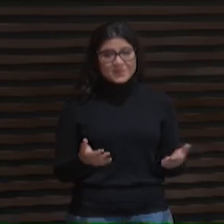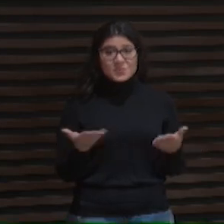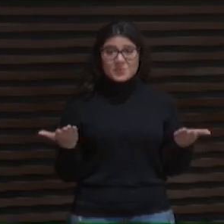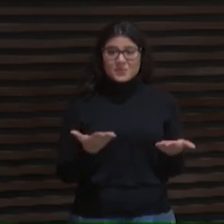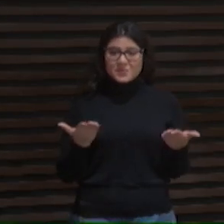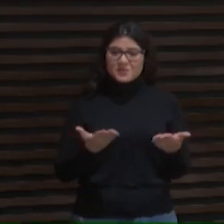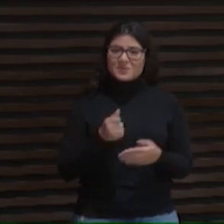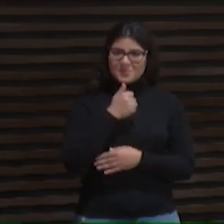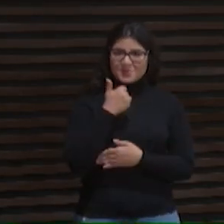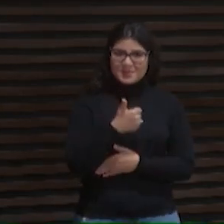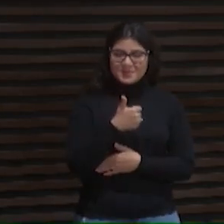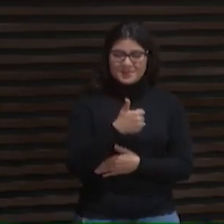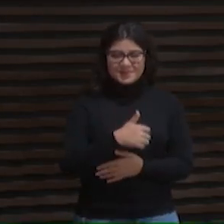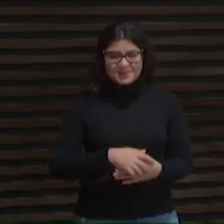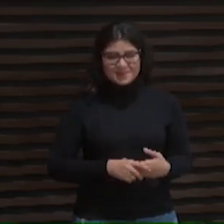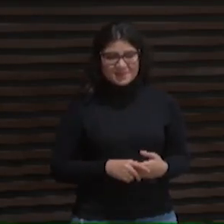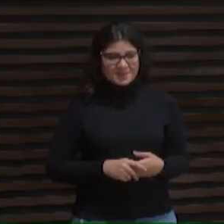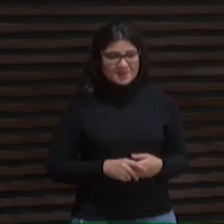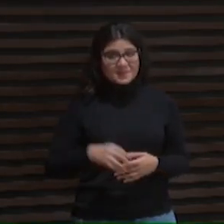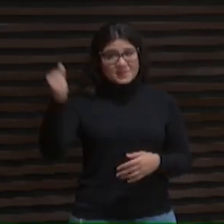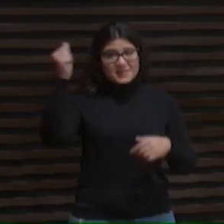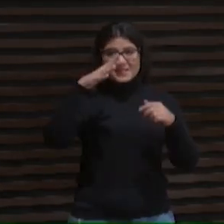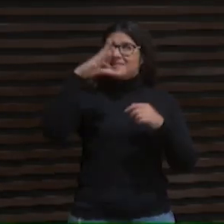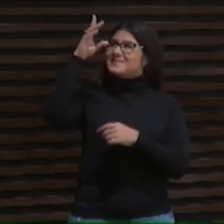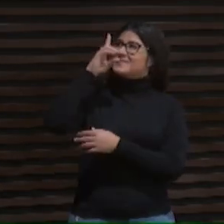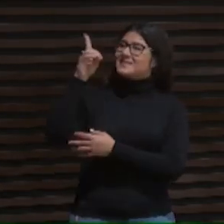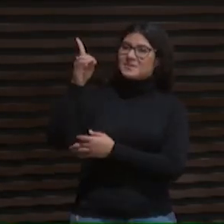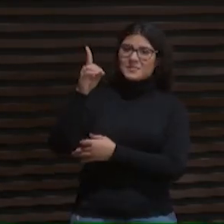bem com vocês? Que bom, graças a Deus, né?